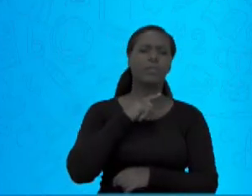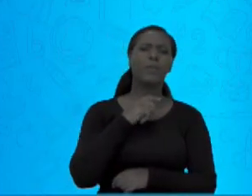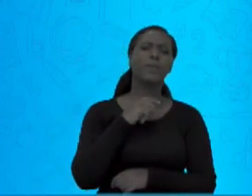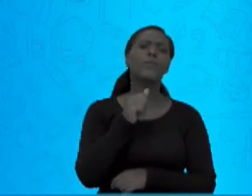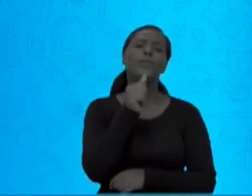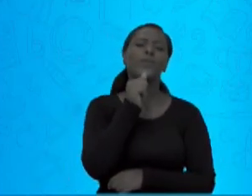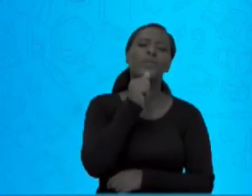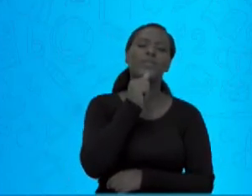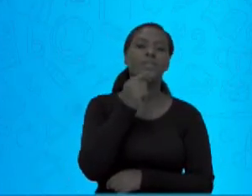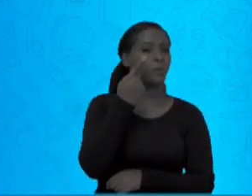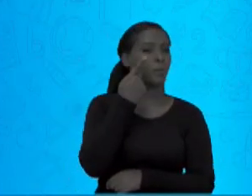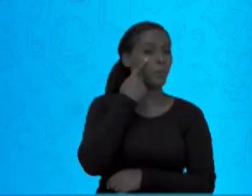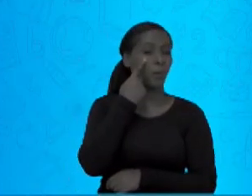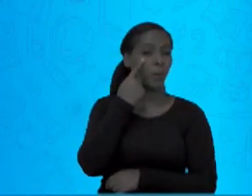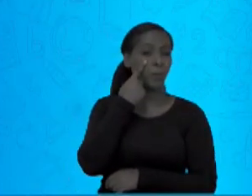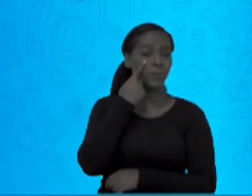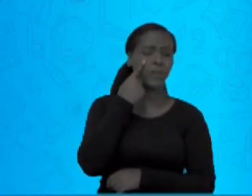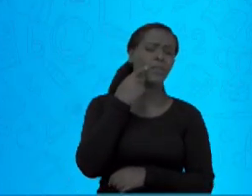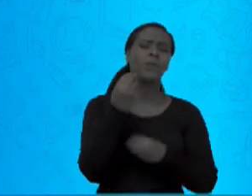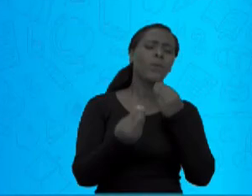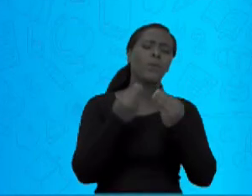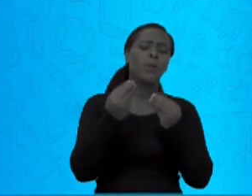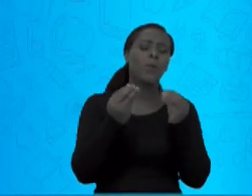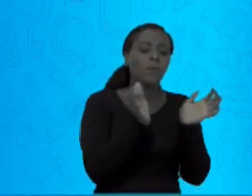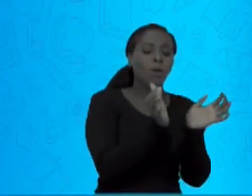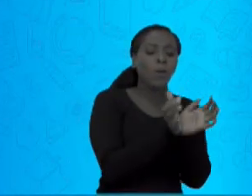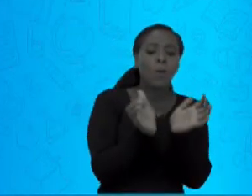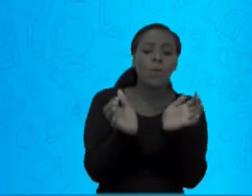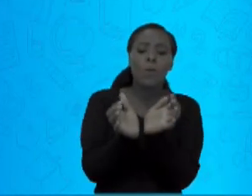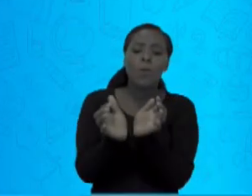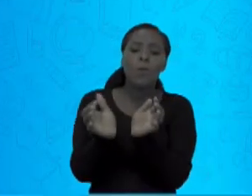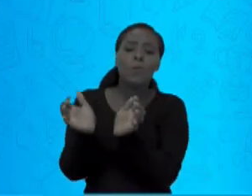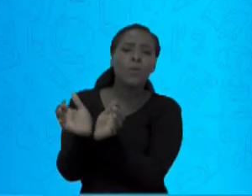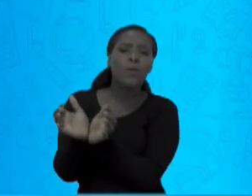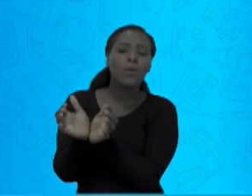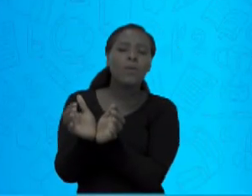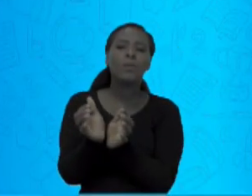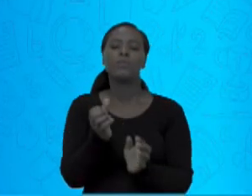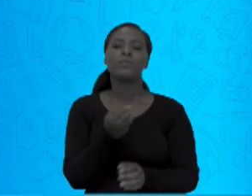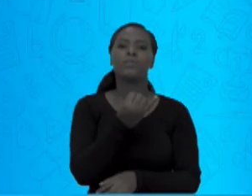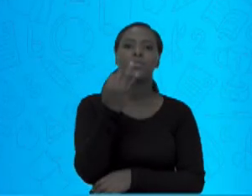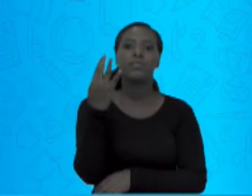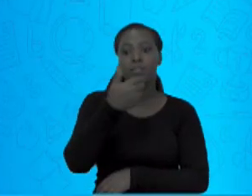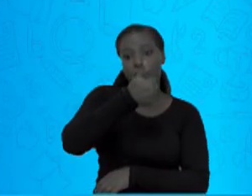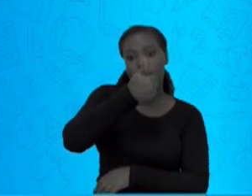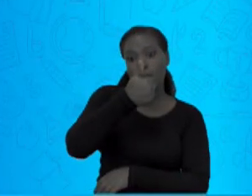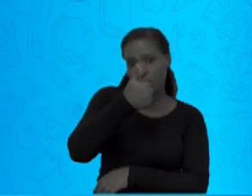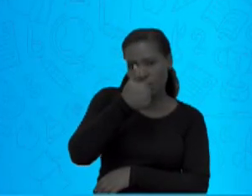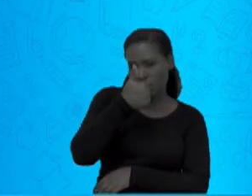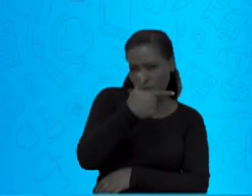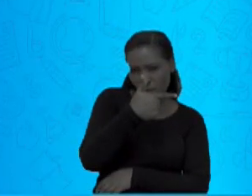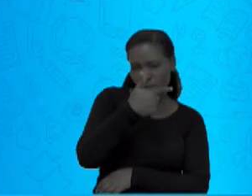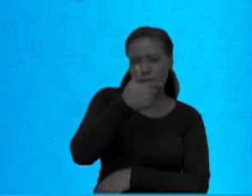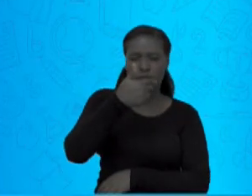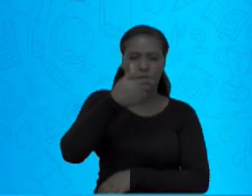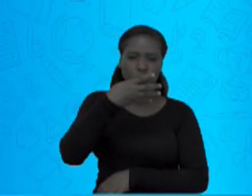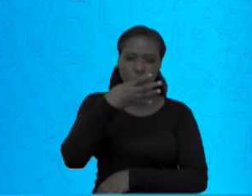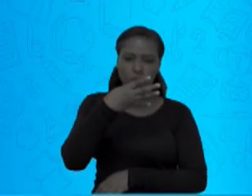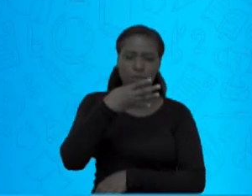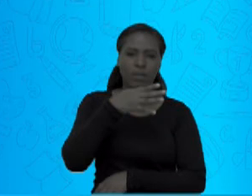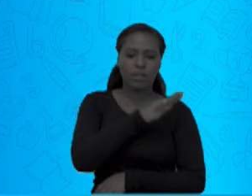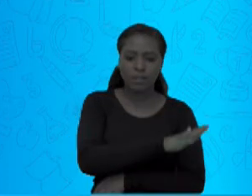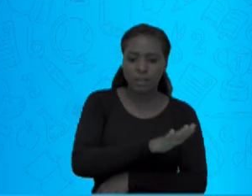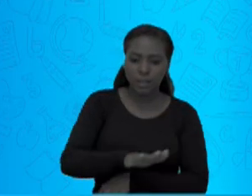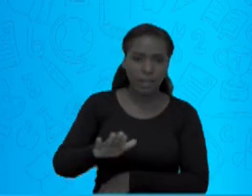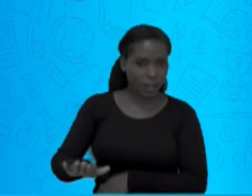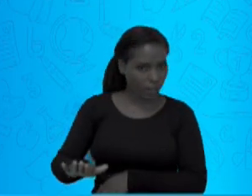exemplo. Veja como agrupamos uma quantidade de 24 crianças. Nós vamos formar grupos com